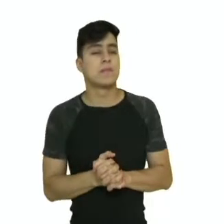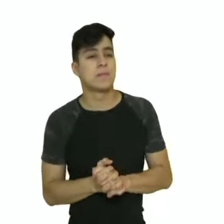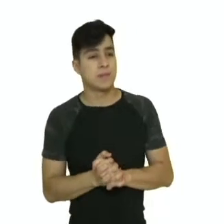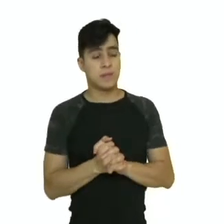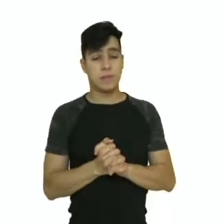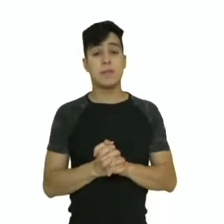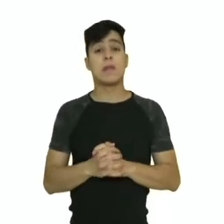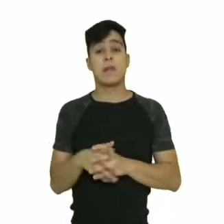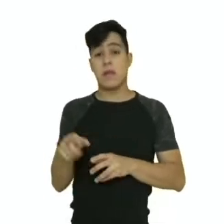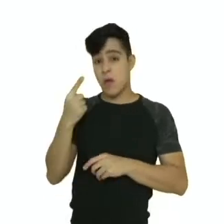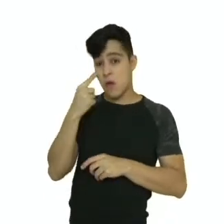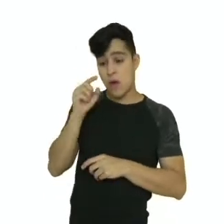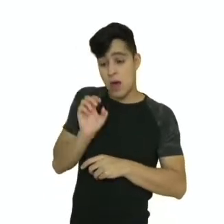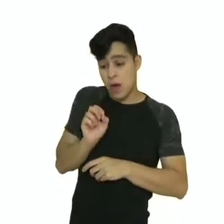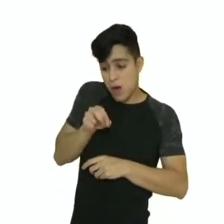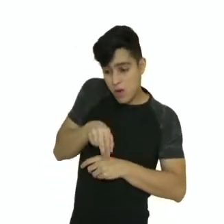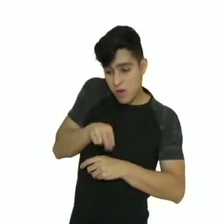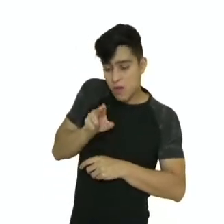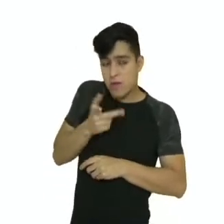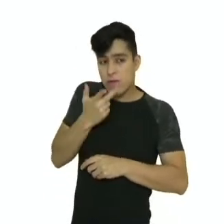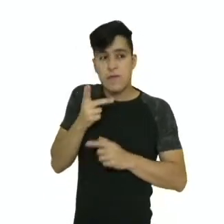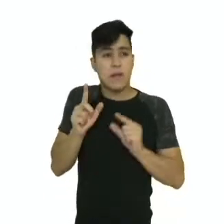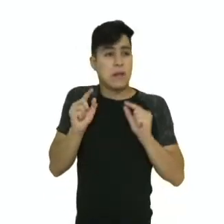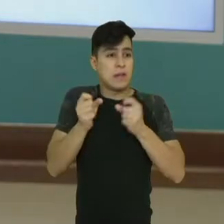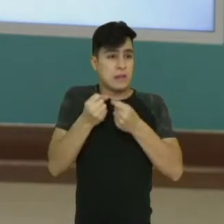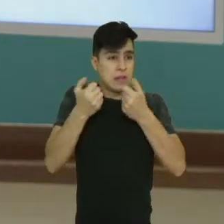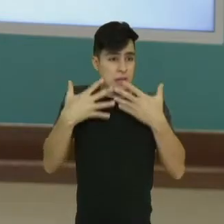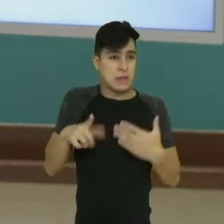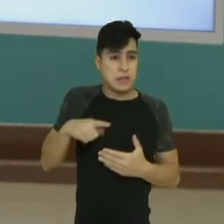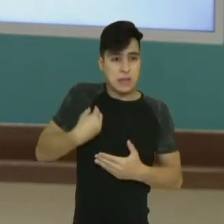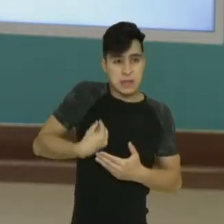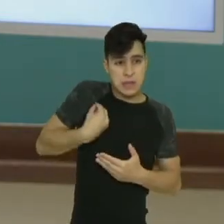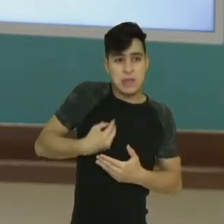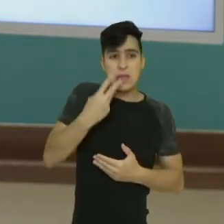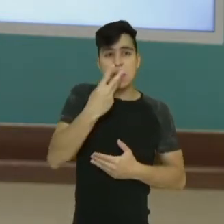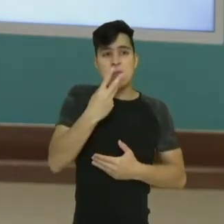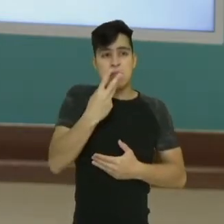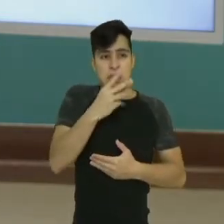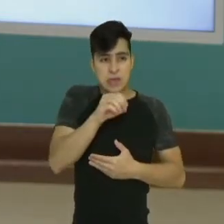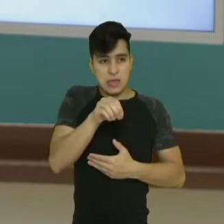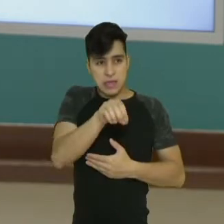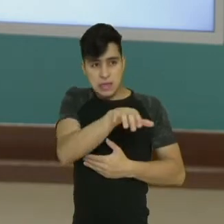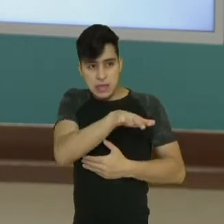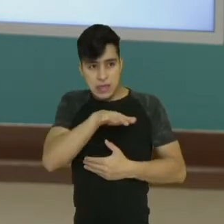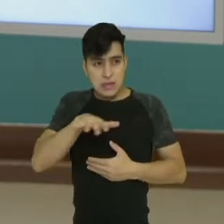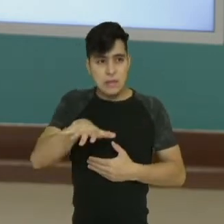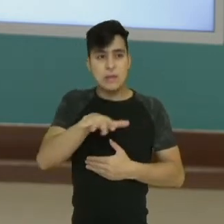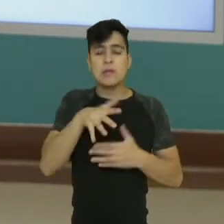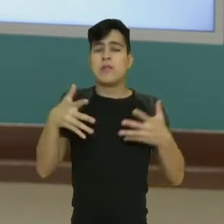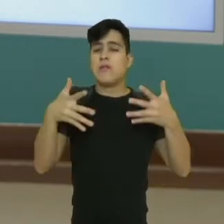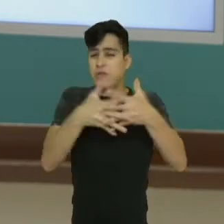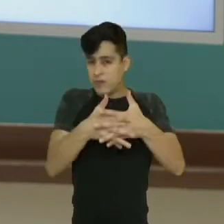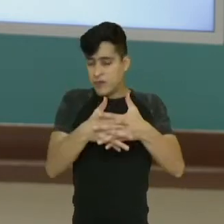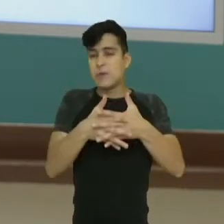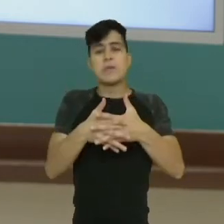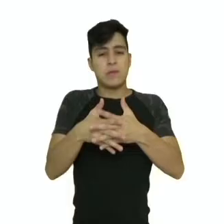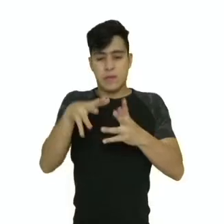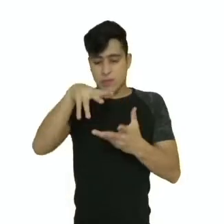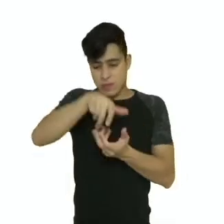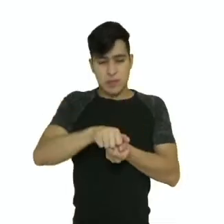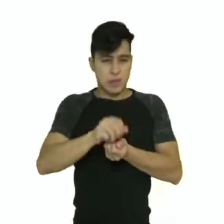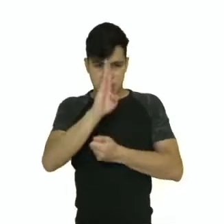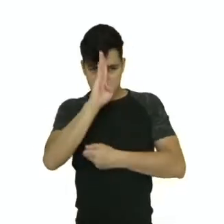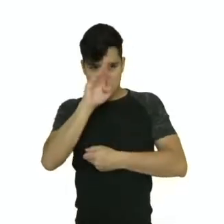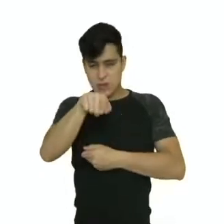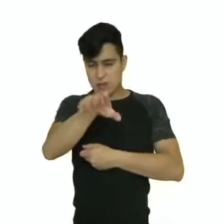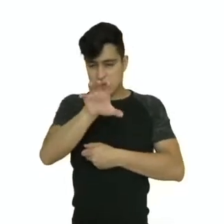ONU, existem cerca de 30 conflitos atualmente no mundo, olha só. Uma boa parte deles na África, tá vendo? No caso aí na República